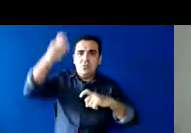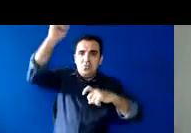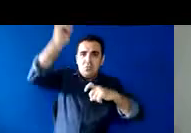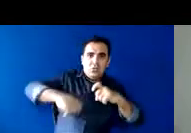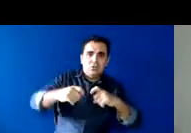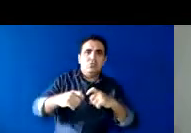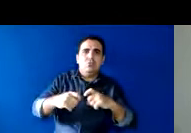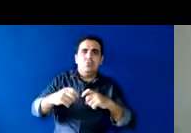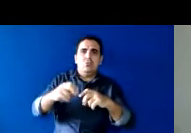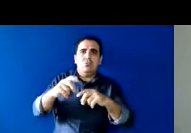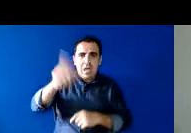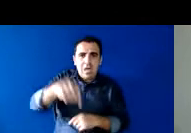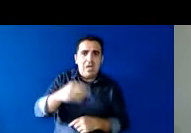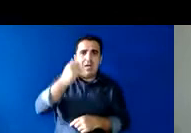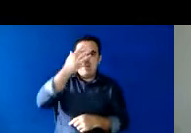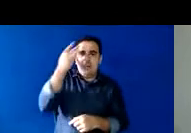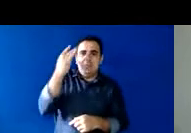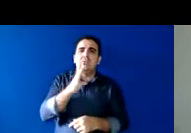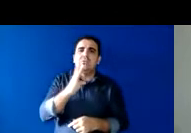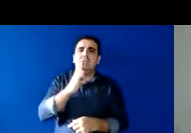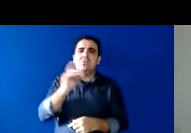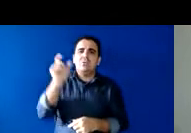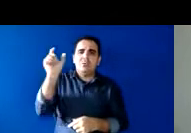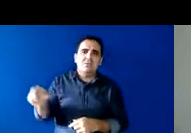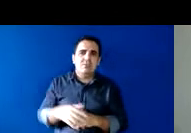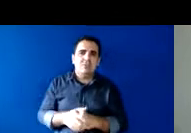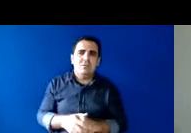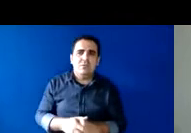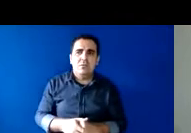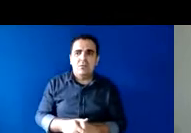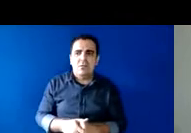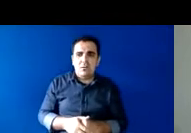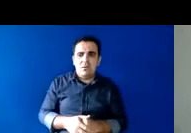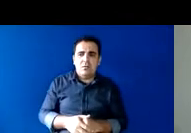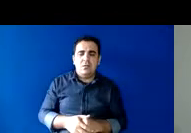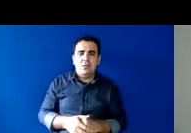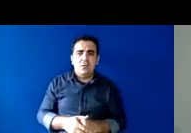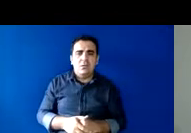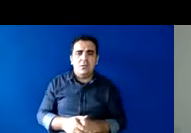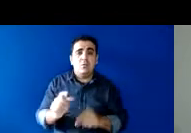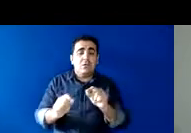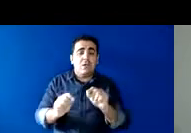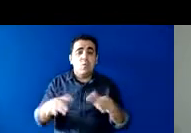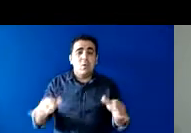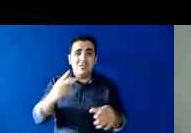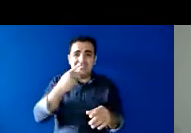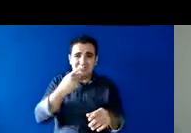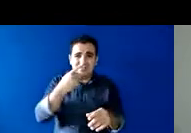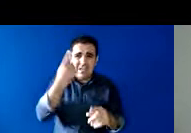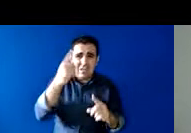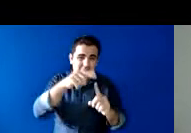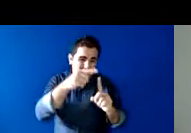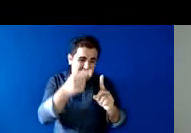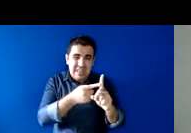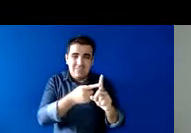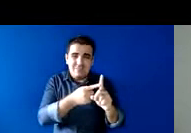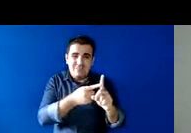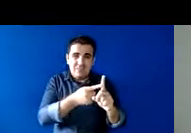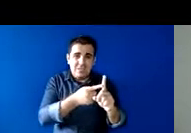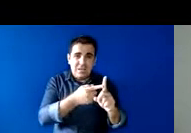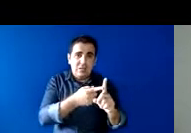é por pessoas conhecidas. E quando a gente fala de uma gravidez forçada, né, uma gravidez